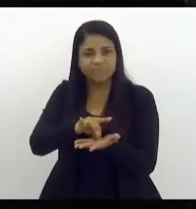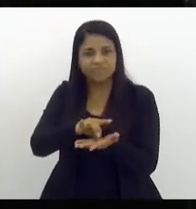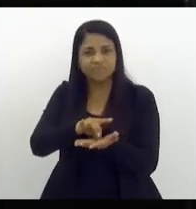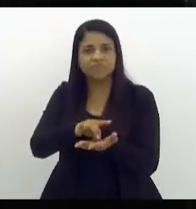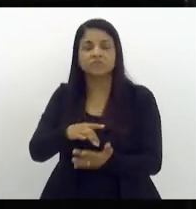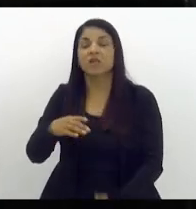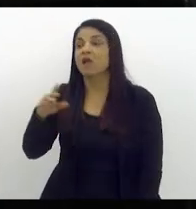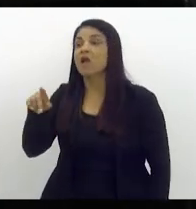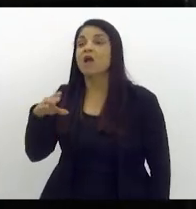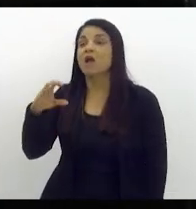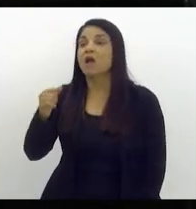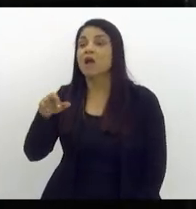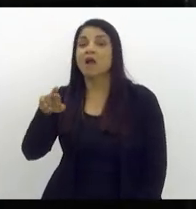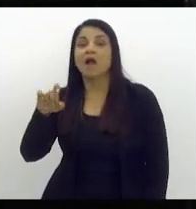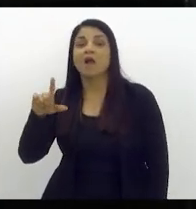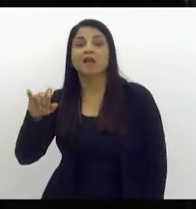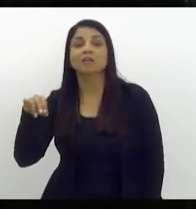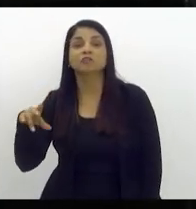pode falar com propriedade.